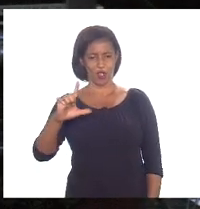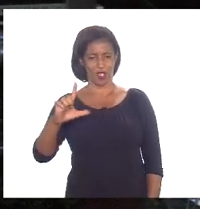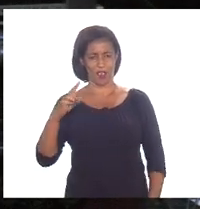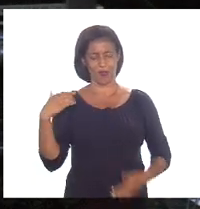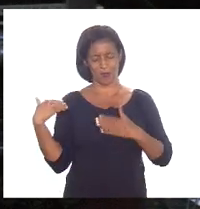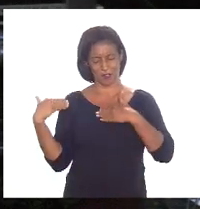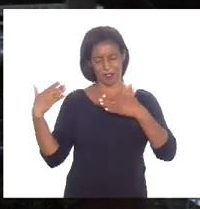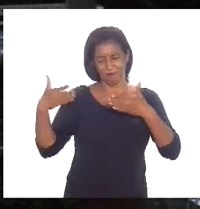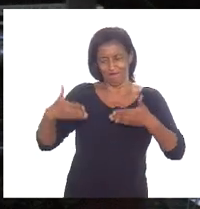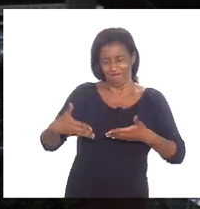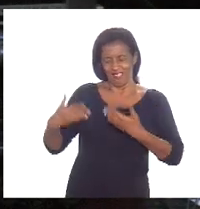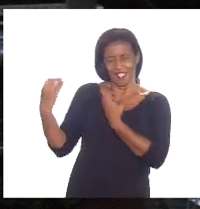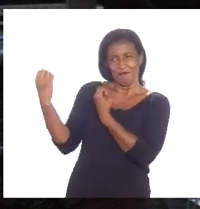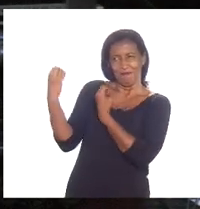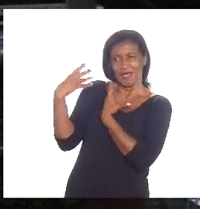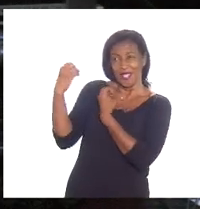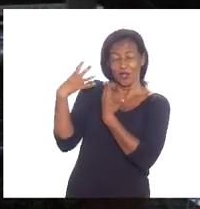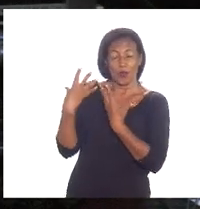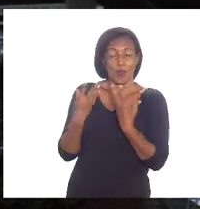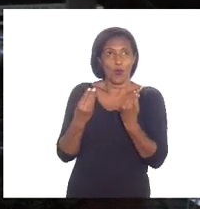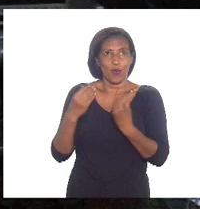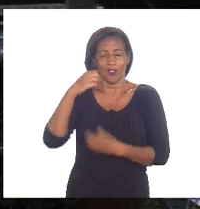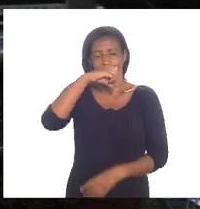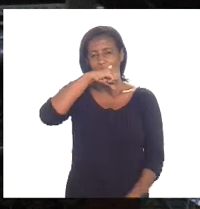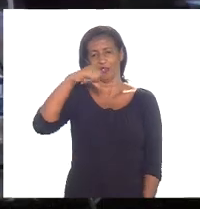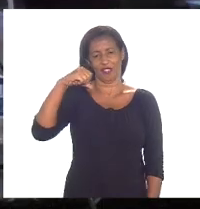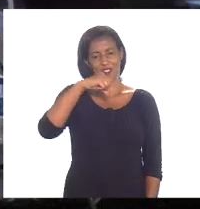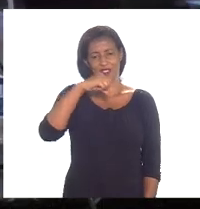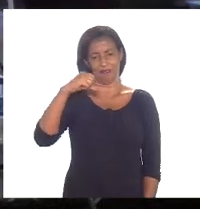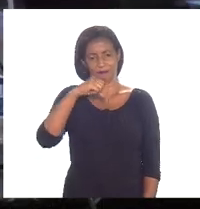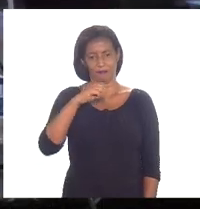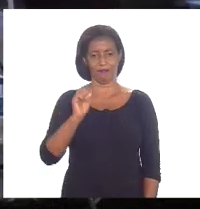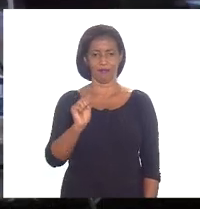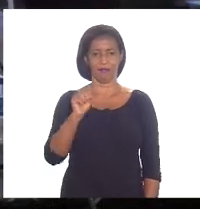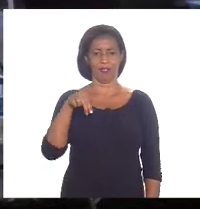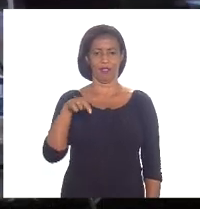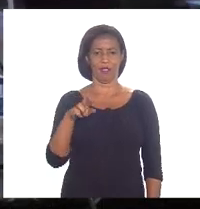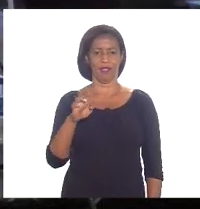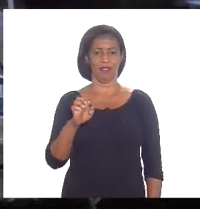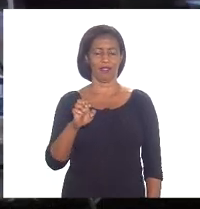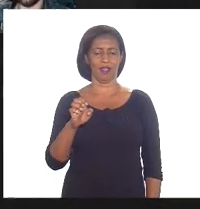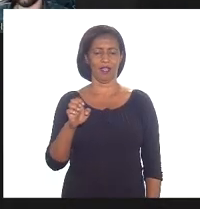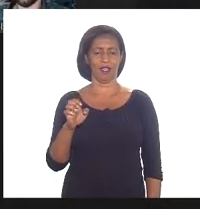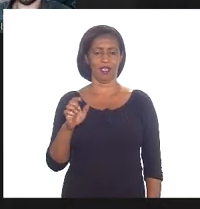aqui, me ensinou muito em 99. Favorável. Deputado André Correia.